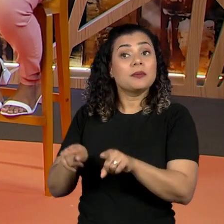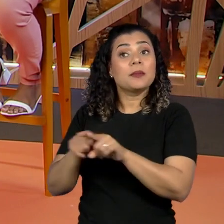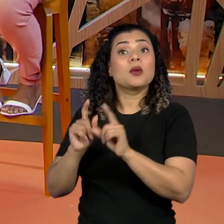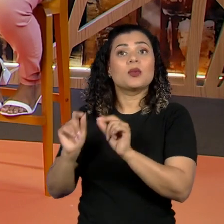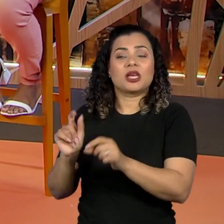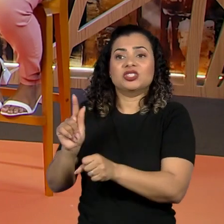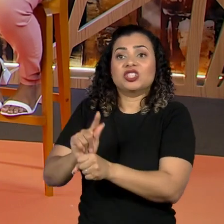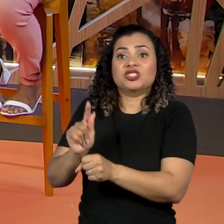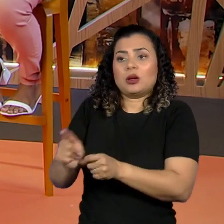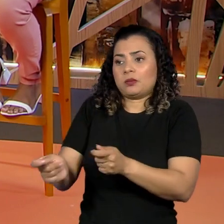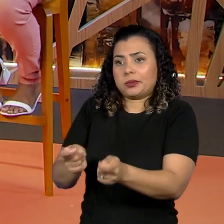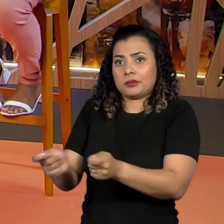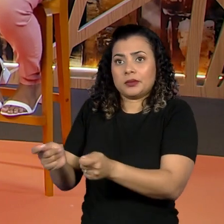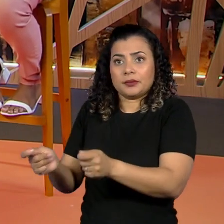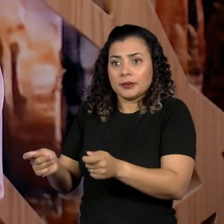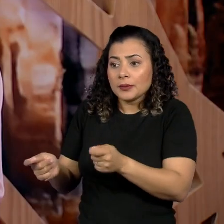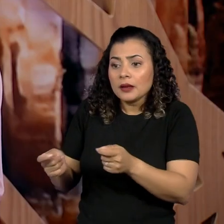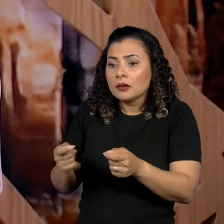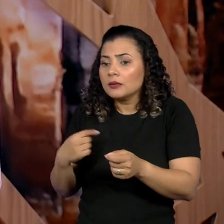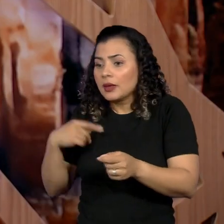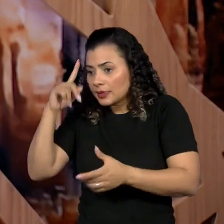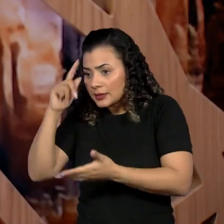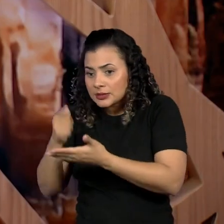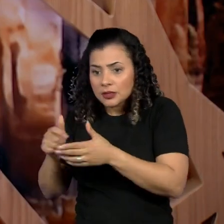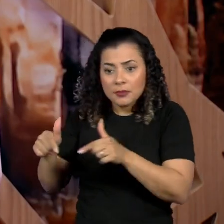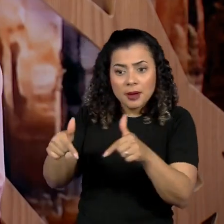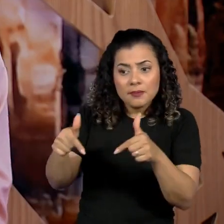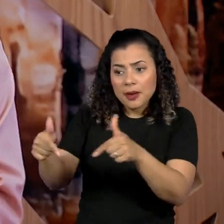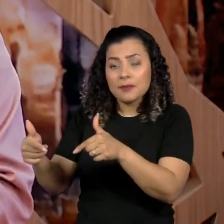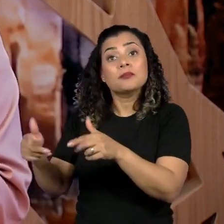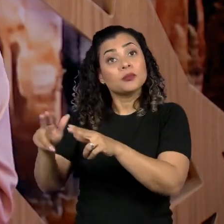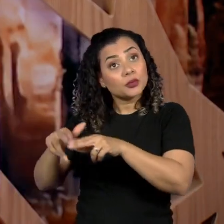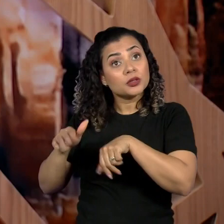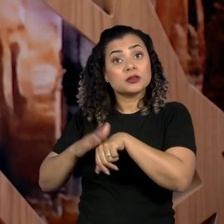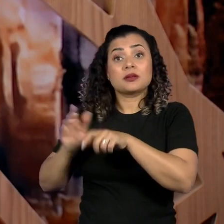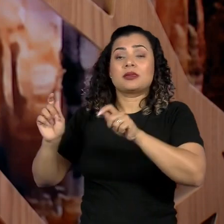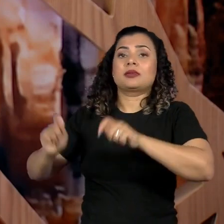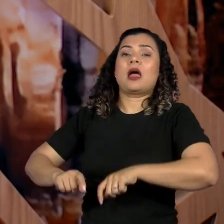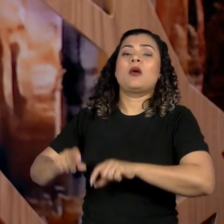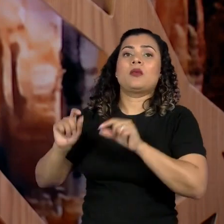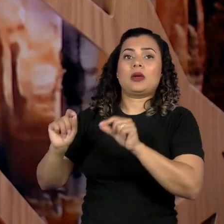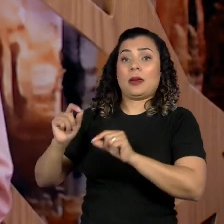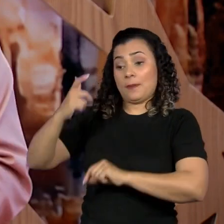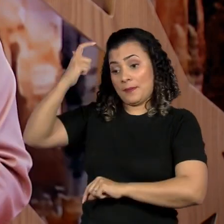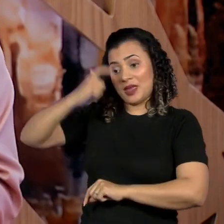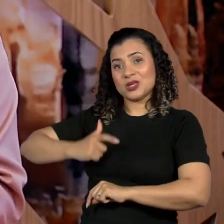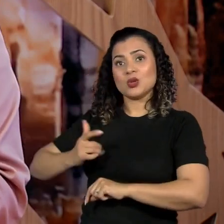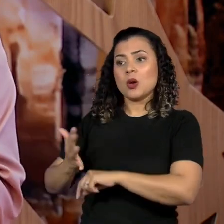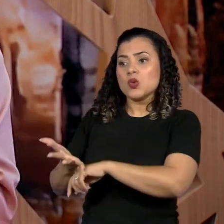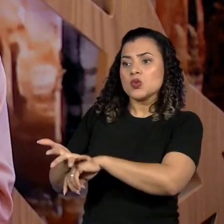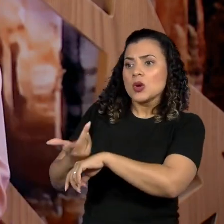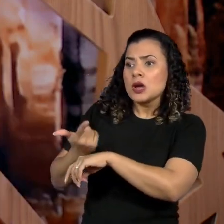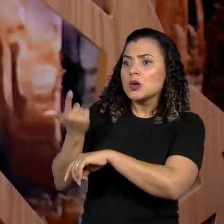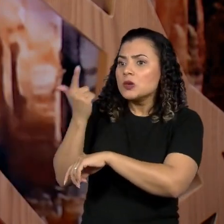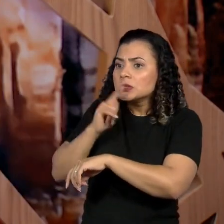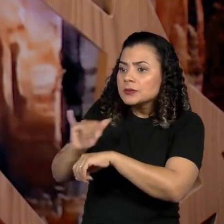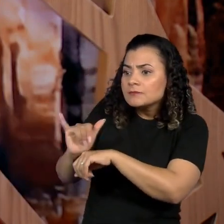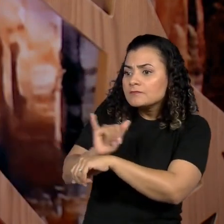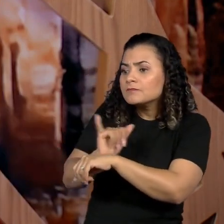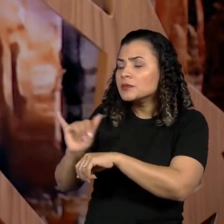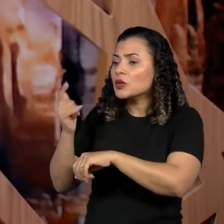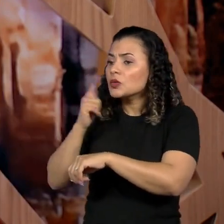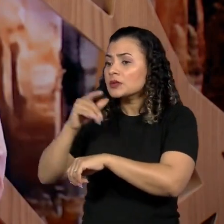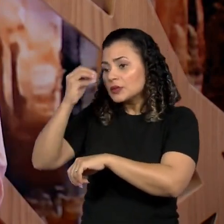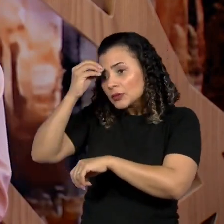a gestão da cooperativa. Então, isso possibilita a capacitação dessa pessoa para fazer a produção